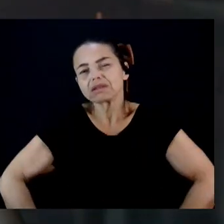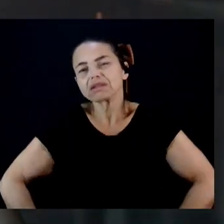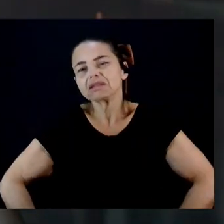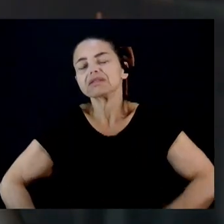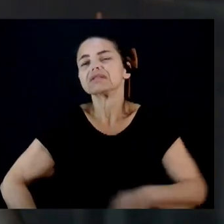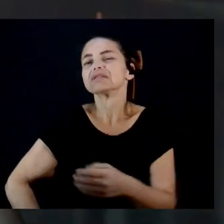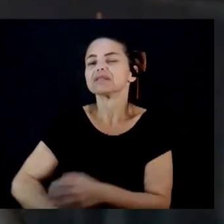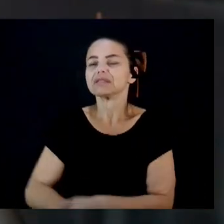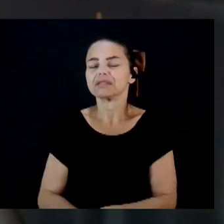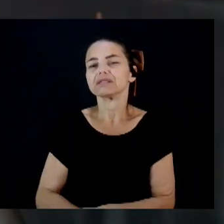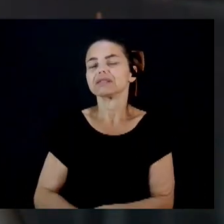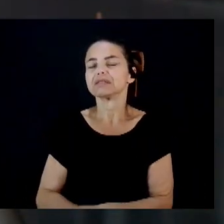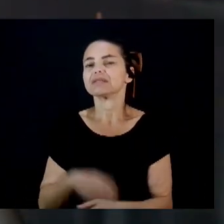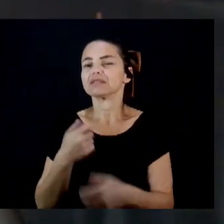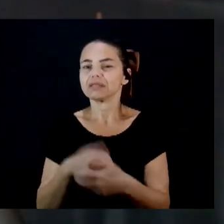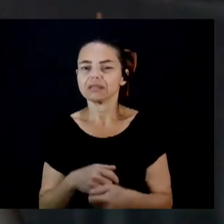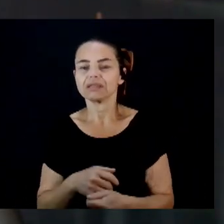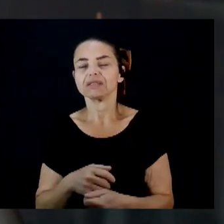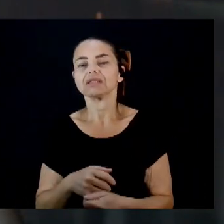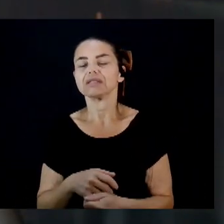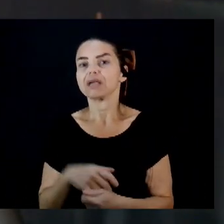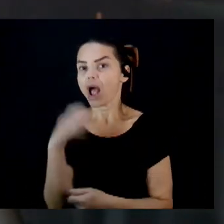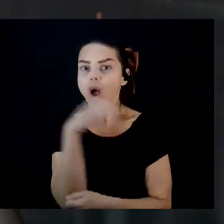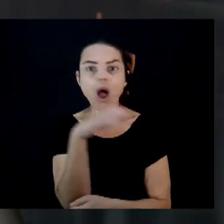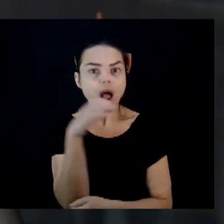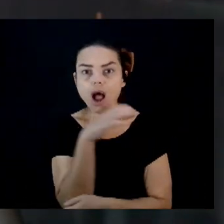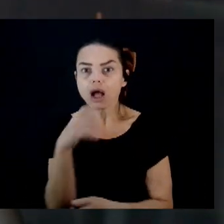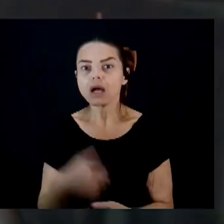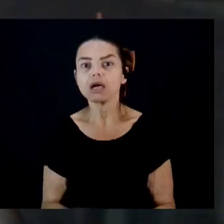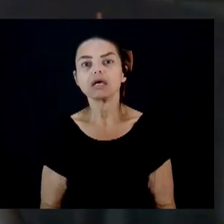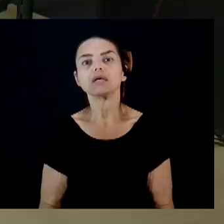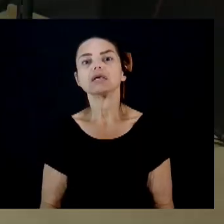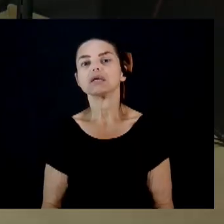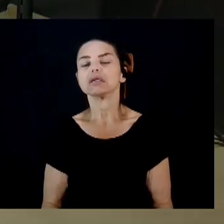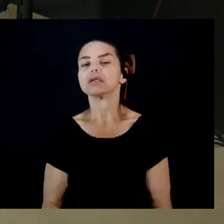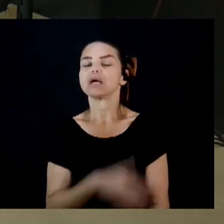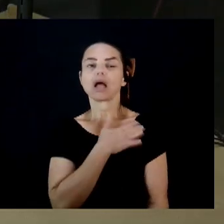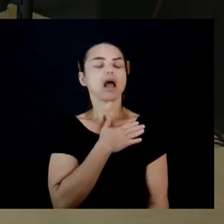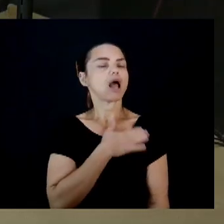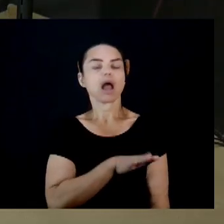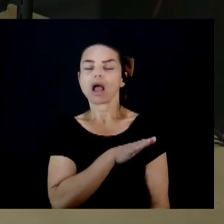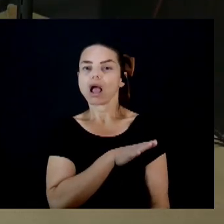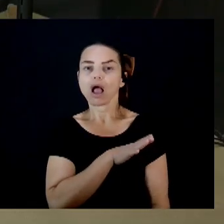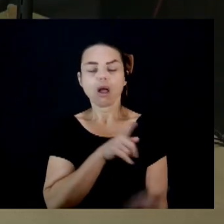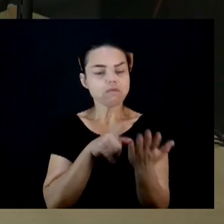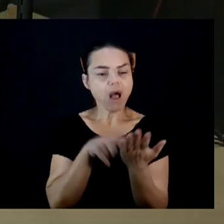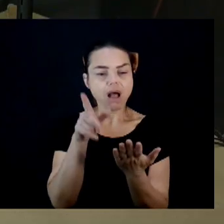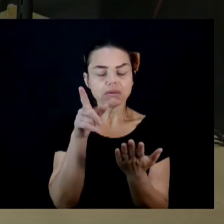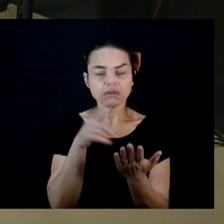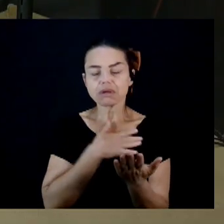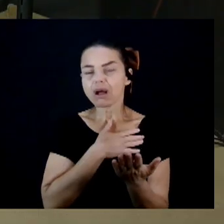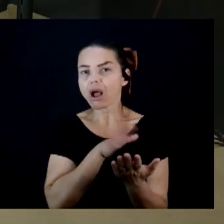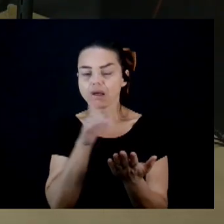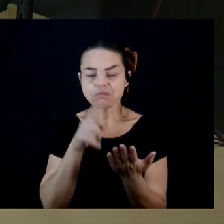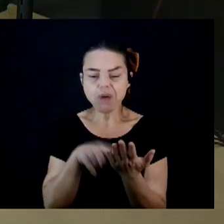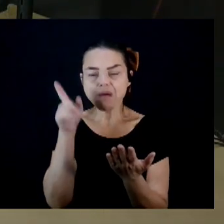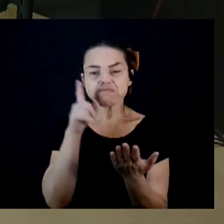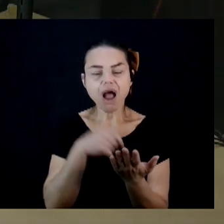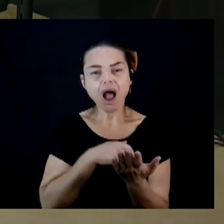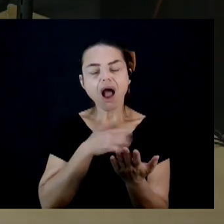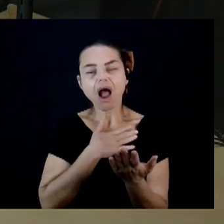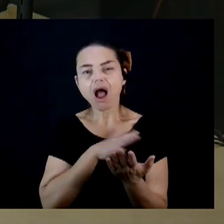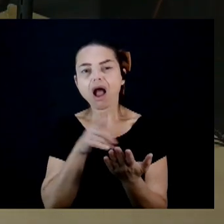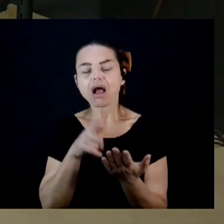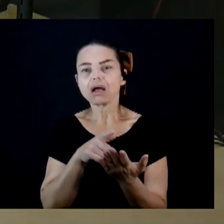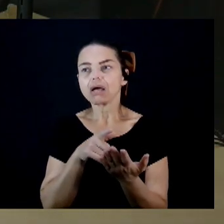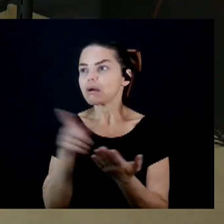entrou nesse modo de rapidez, né? Porque assim, não gosto, passa. Não Exato. Gosto, passa. Exato. Passa. Exato. Como é que você vai passar a pessoa?